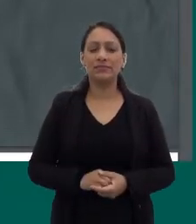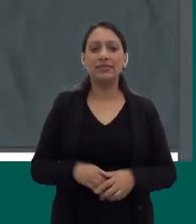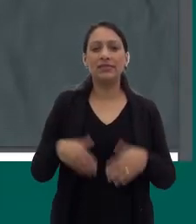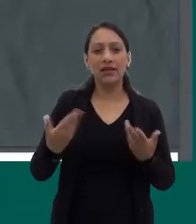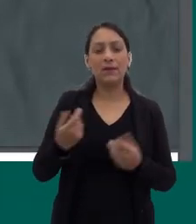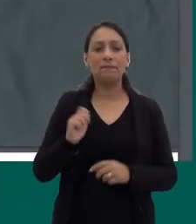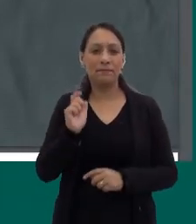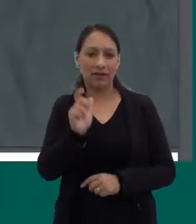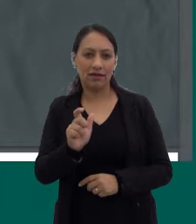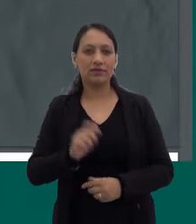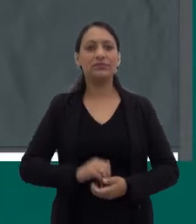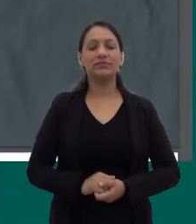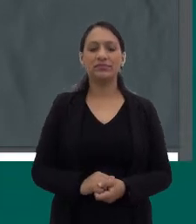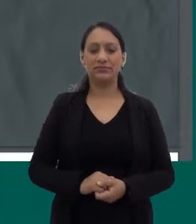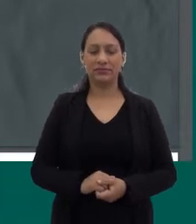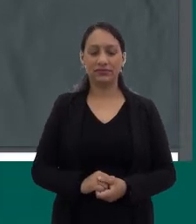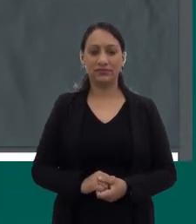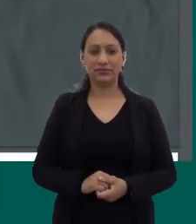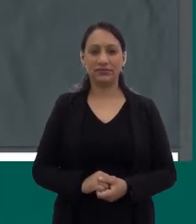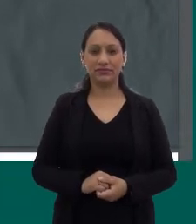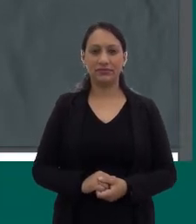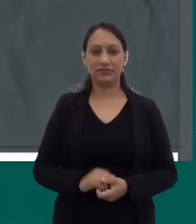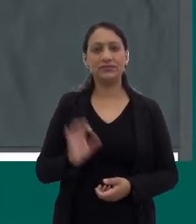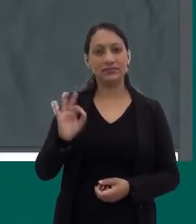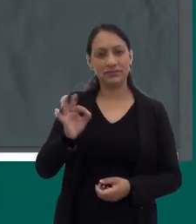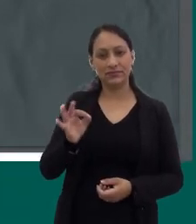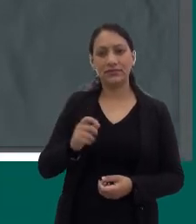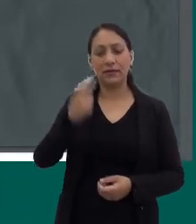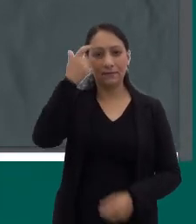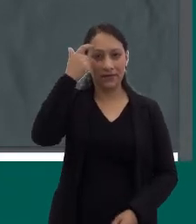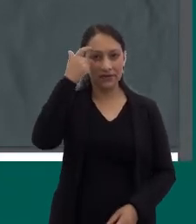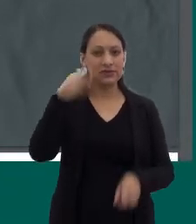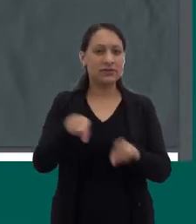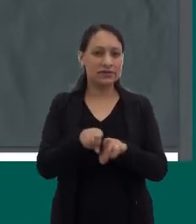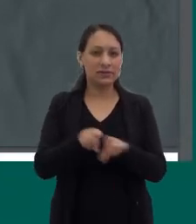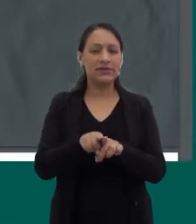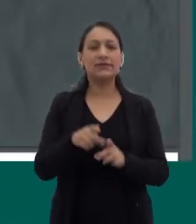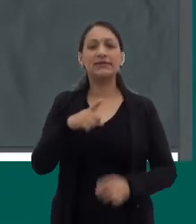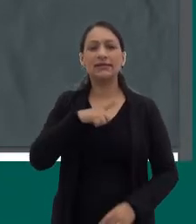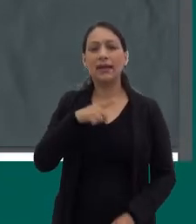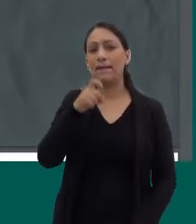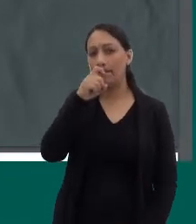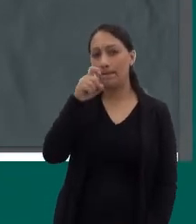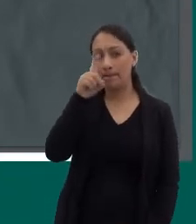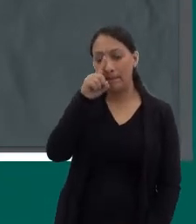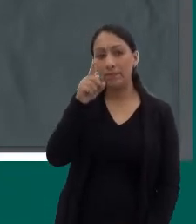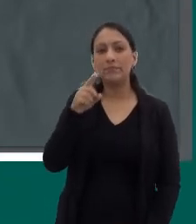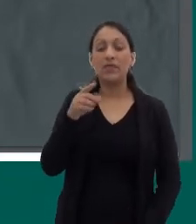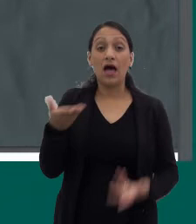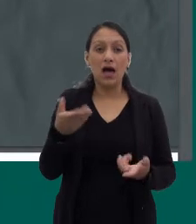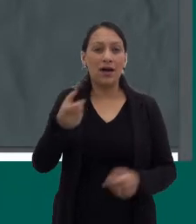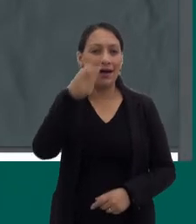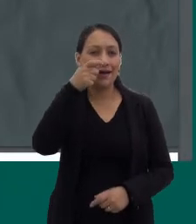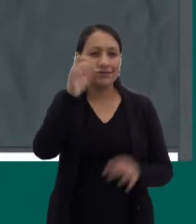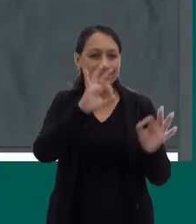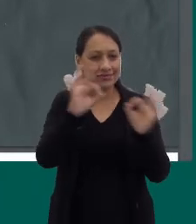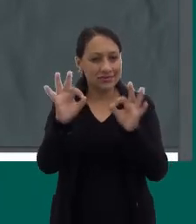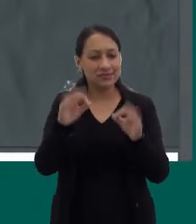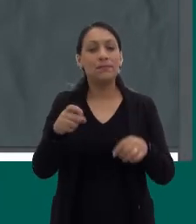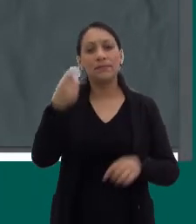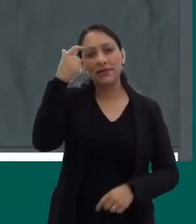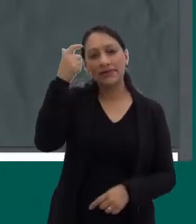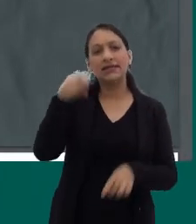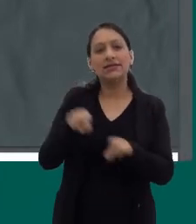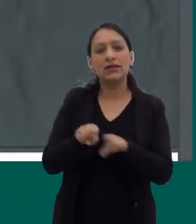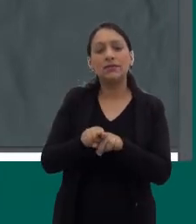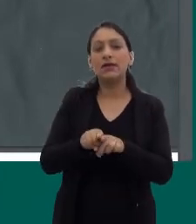experiência fica. E penso até para se tem pais e mães nos assistindo assim, de pensar que também,